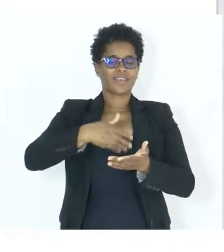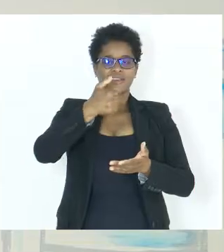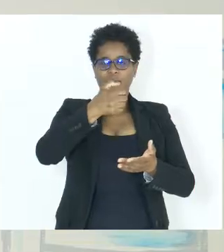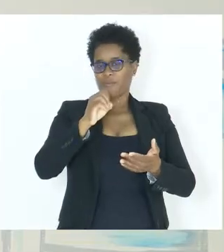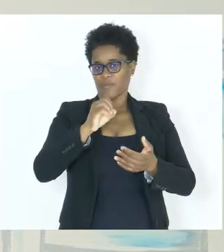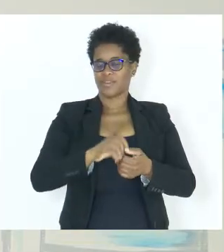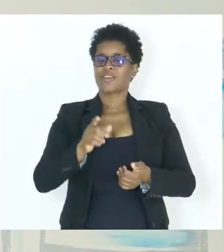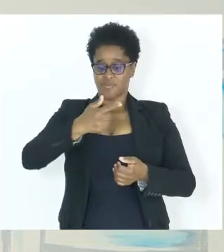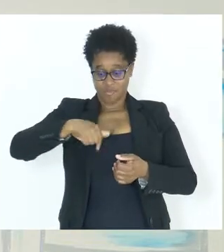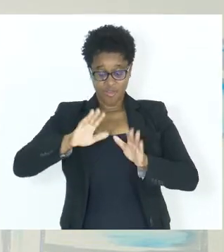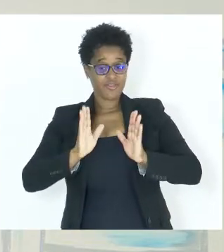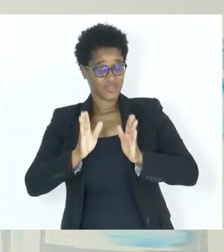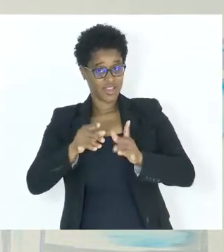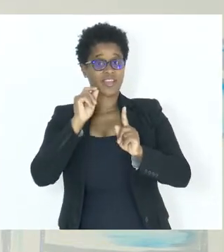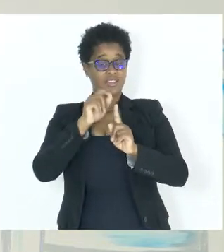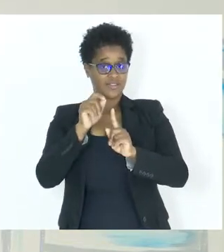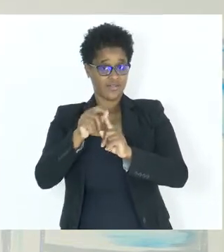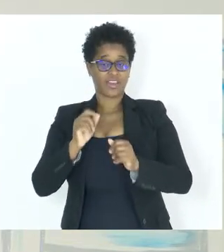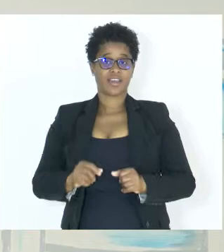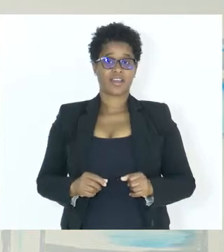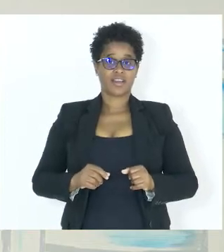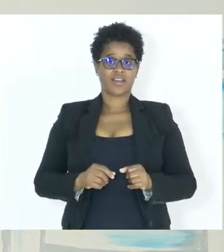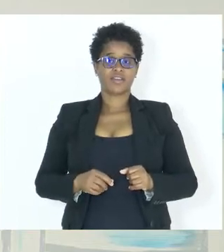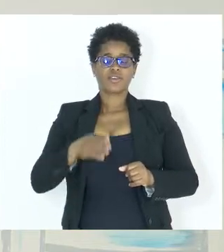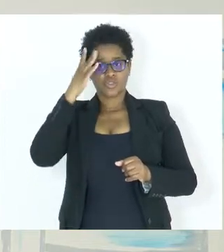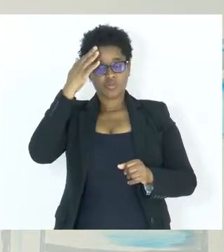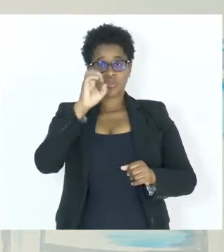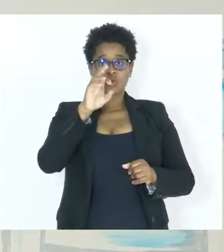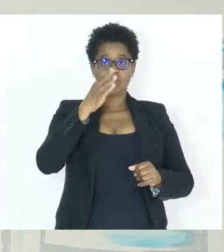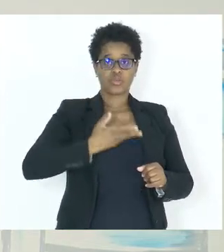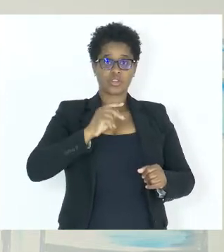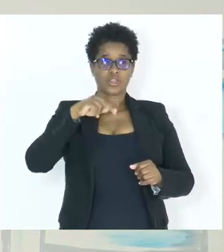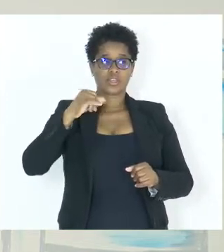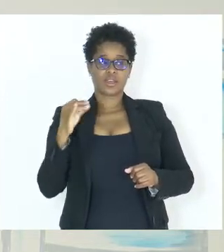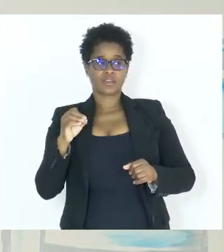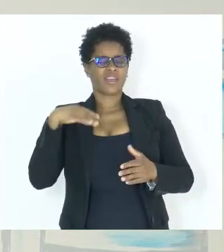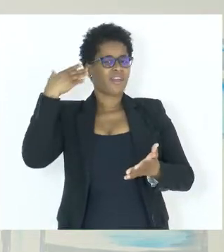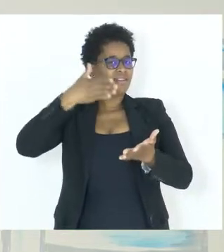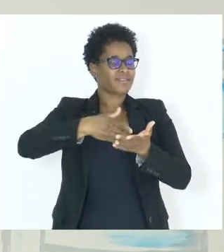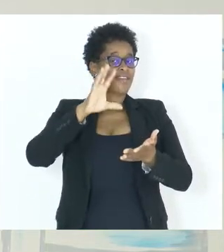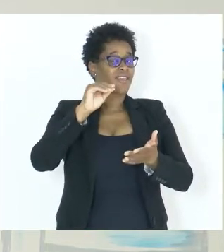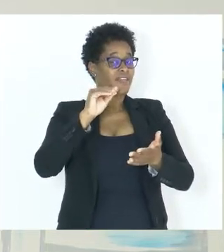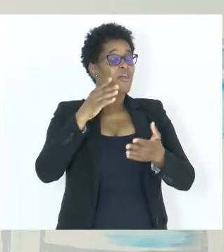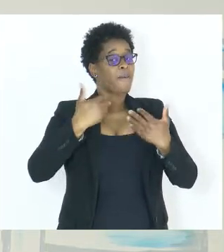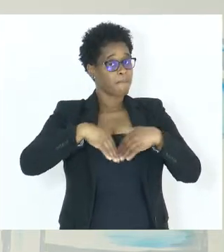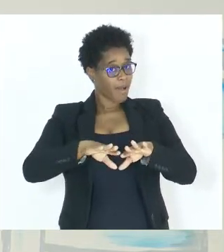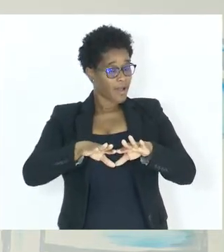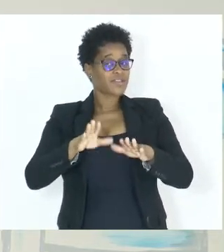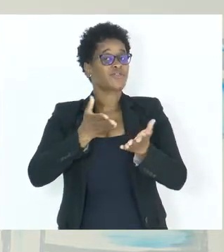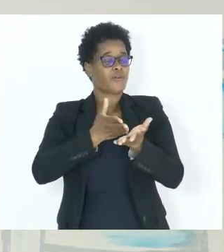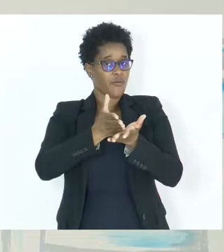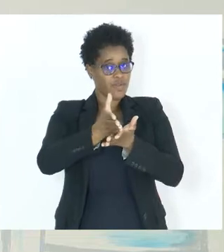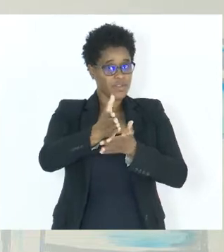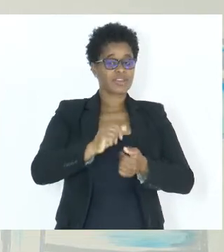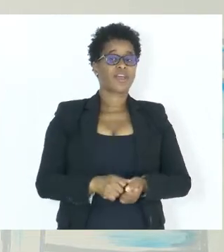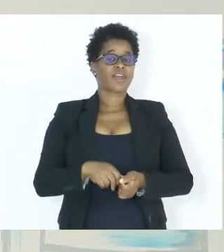50. Nós já identificamos aqui exemplos de números ordinais até ao 10º, mas vamos ainda continuar